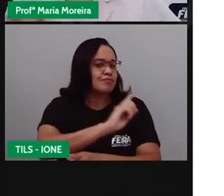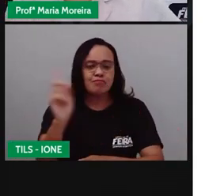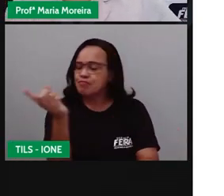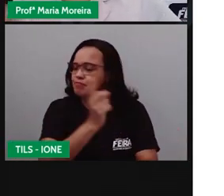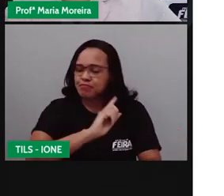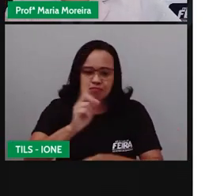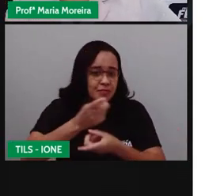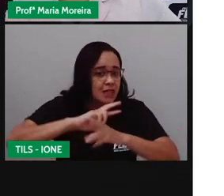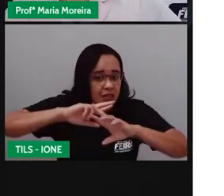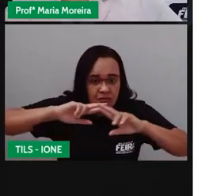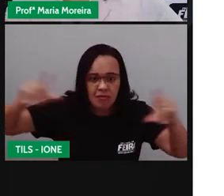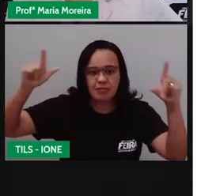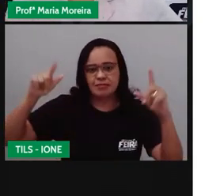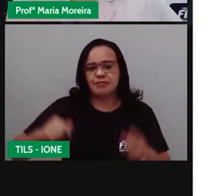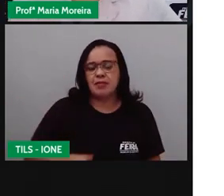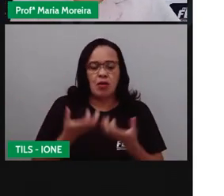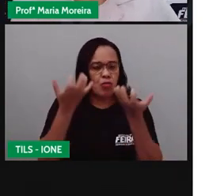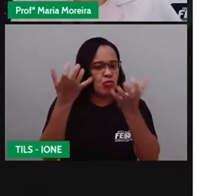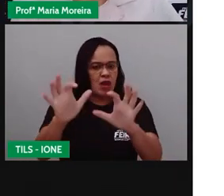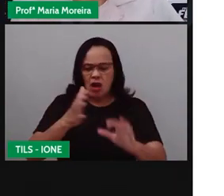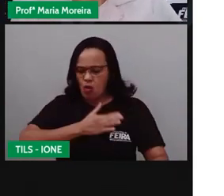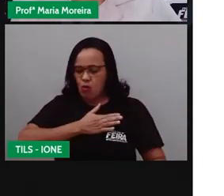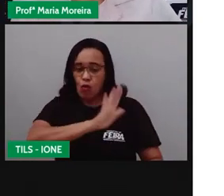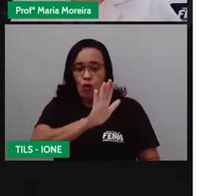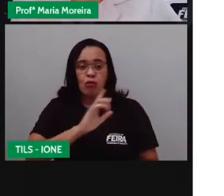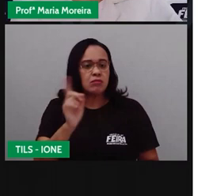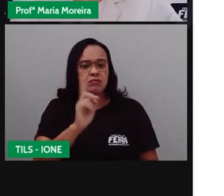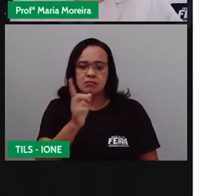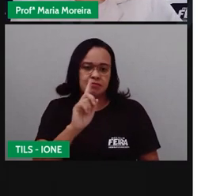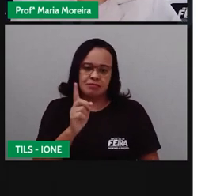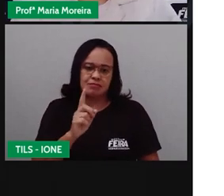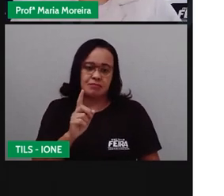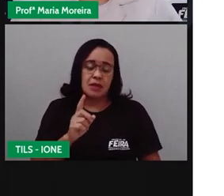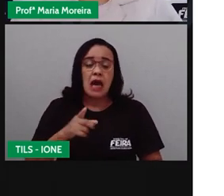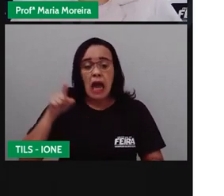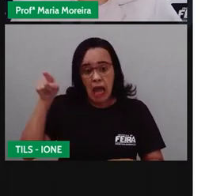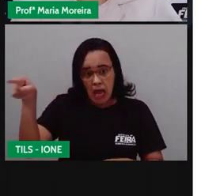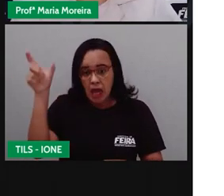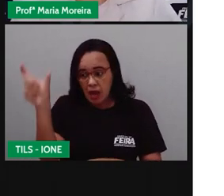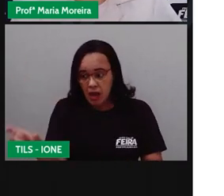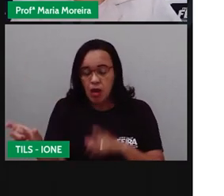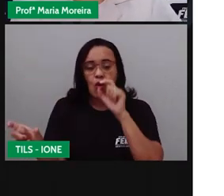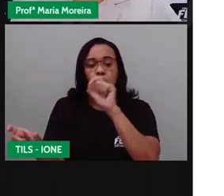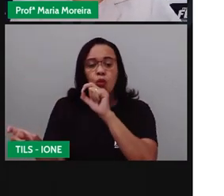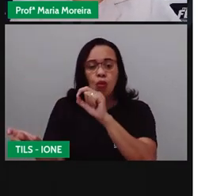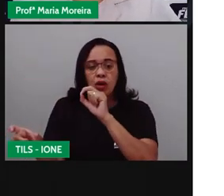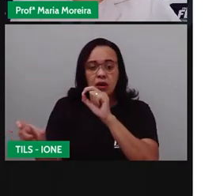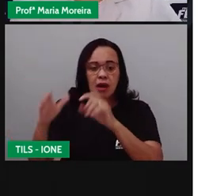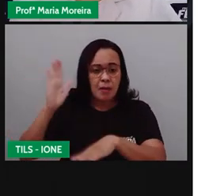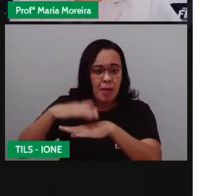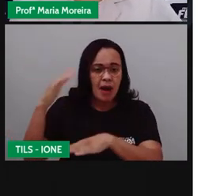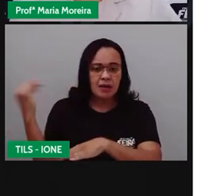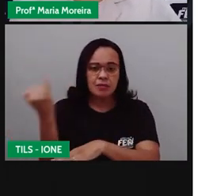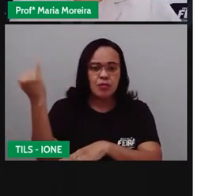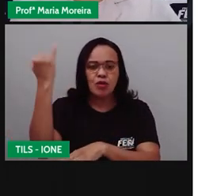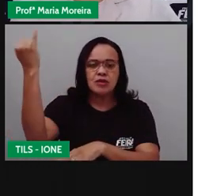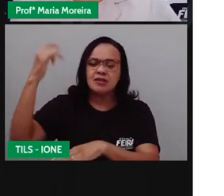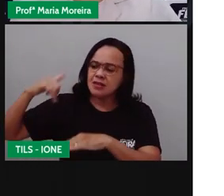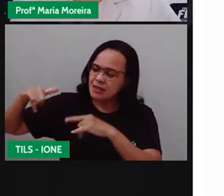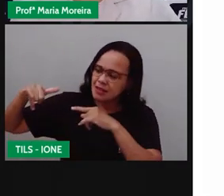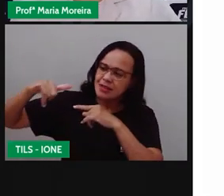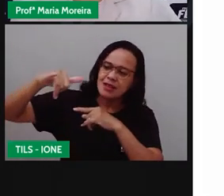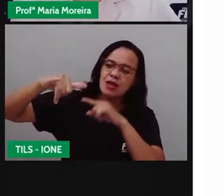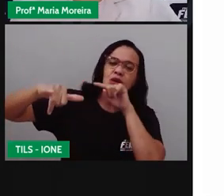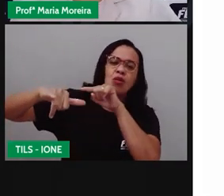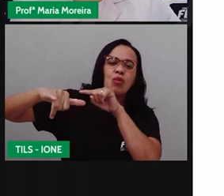fosse usado para a guerra, desagradava muito a Santos Dumont. Para ele, a finalidade maior dos aviões deveria ser